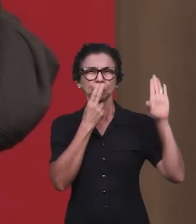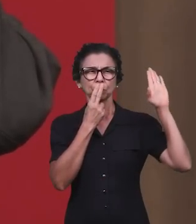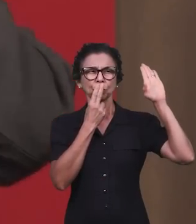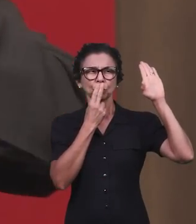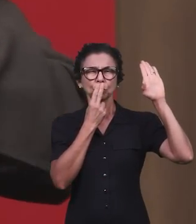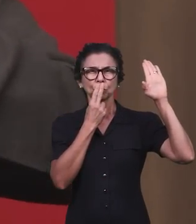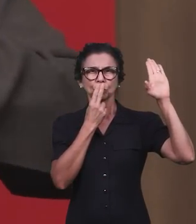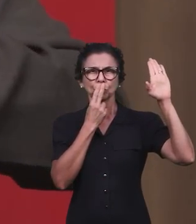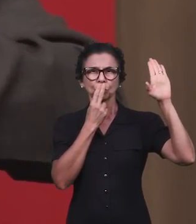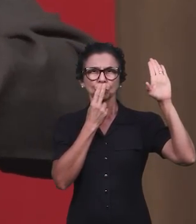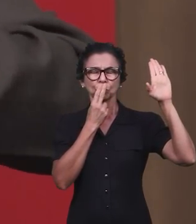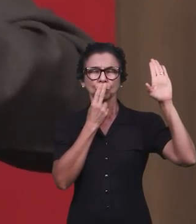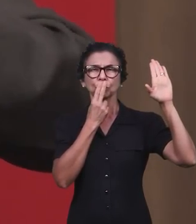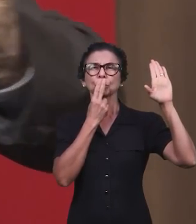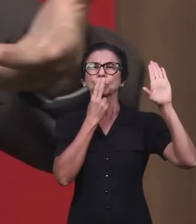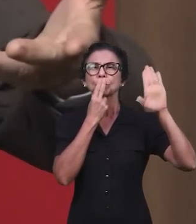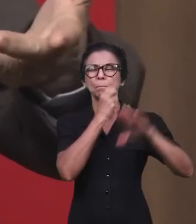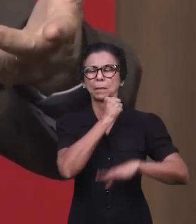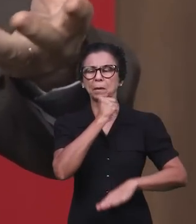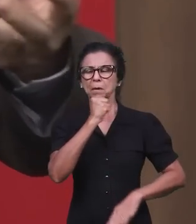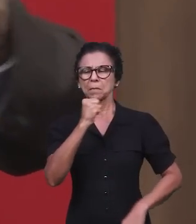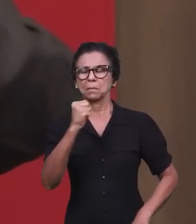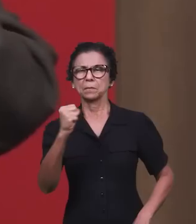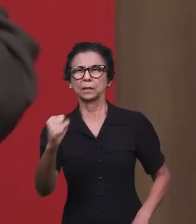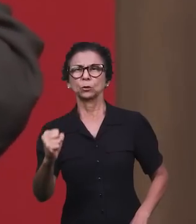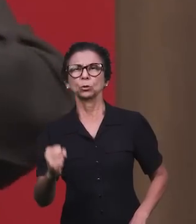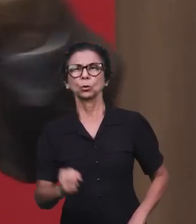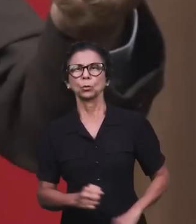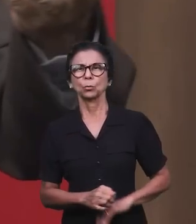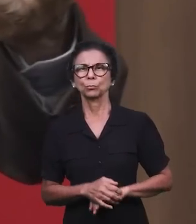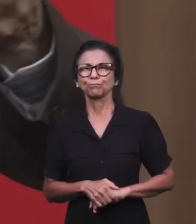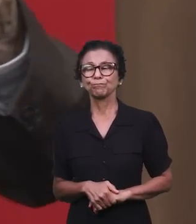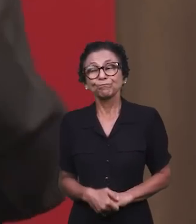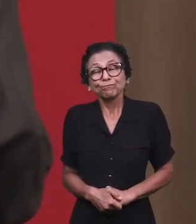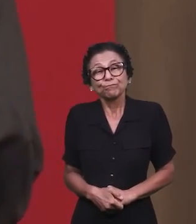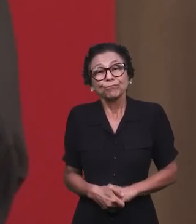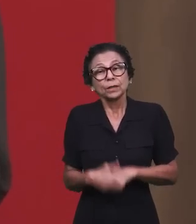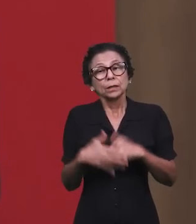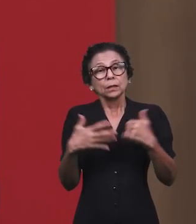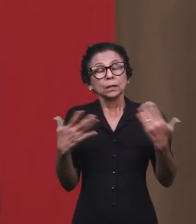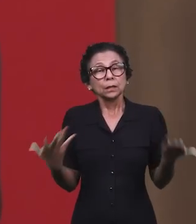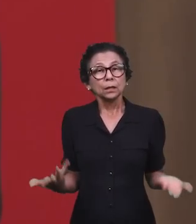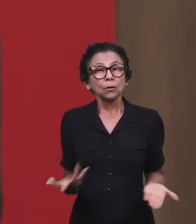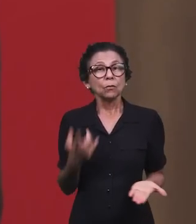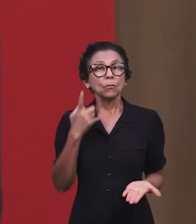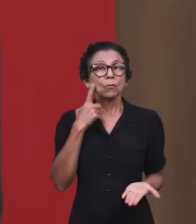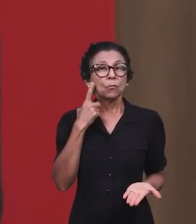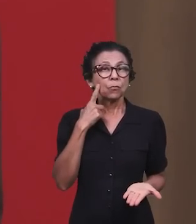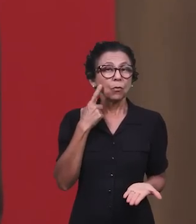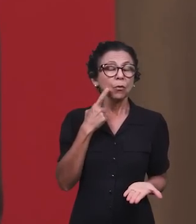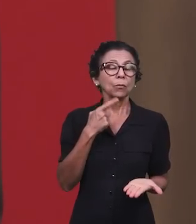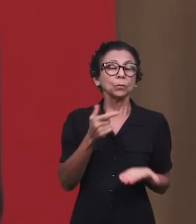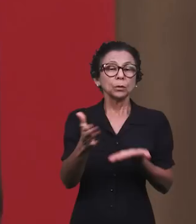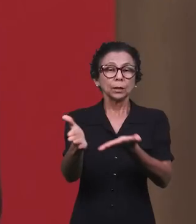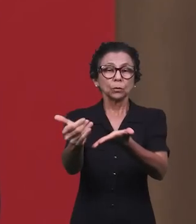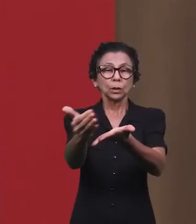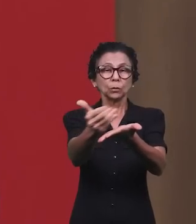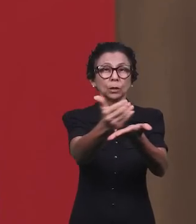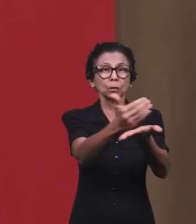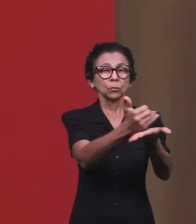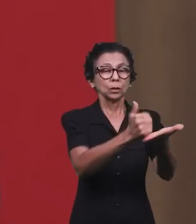sobrou 1 milhão, temos que tomar o que sobrou, lares repartidos, e fazer uma nação de